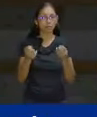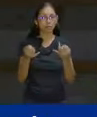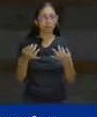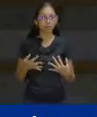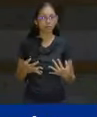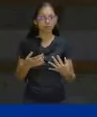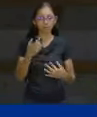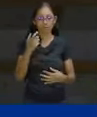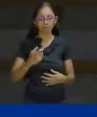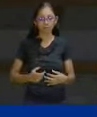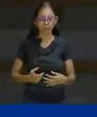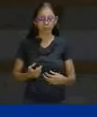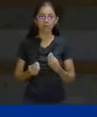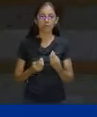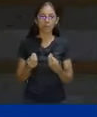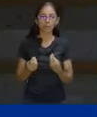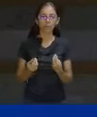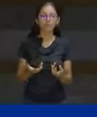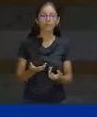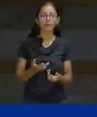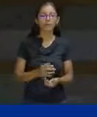mesmo tempo dar